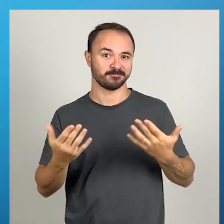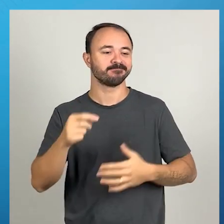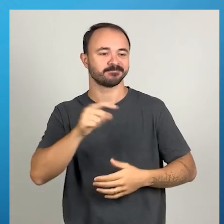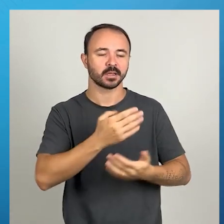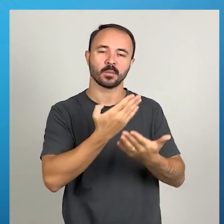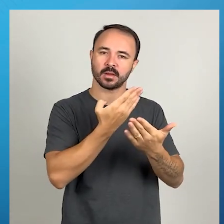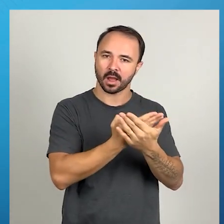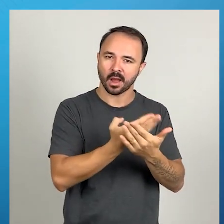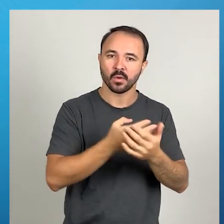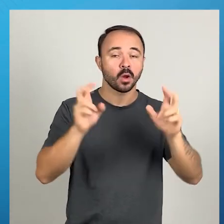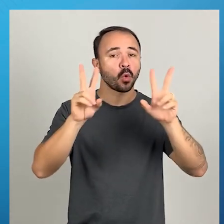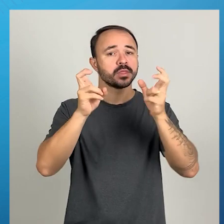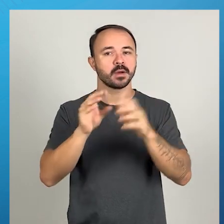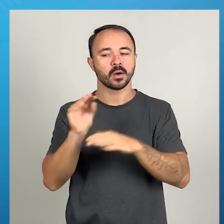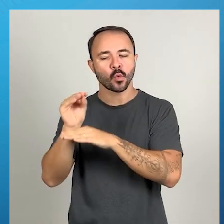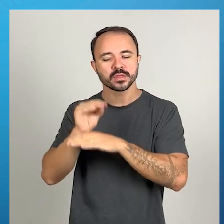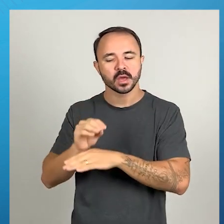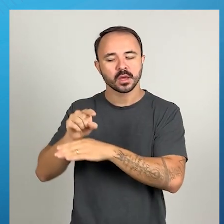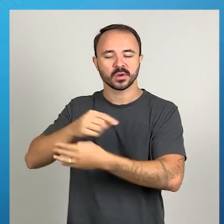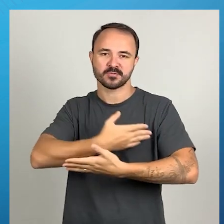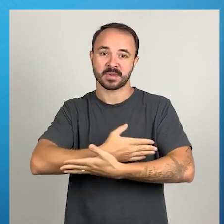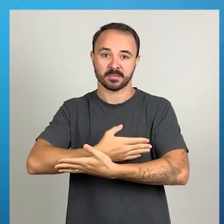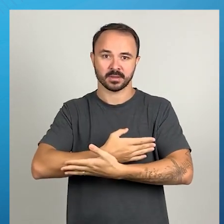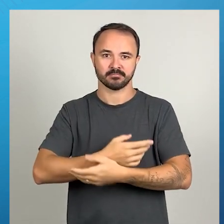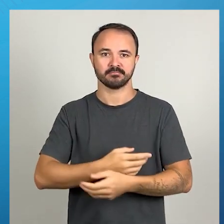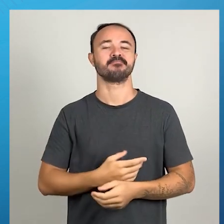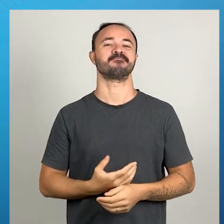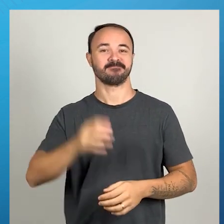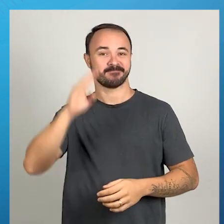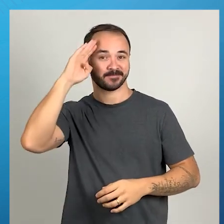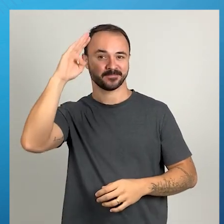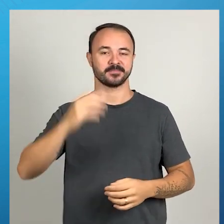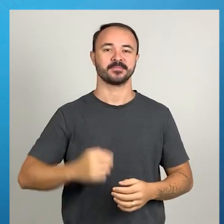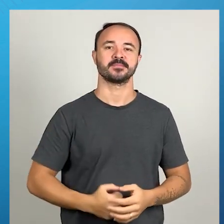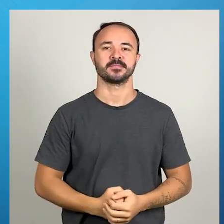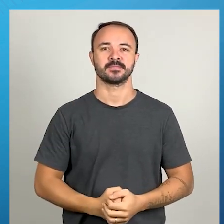de hoje que fala sobre os cuidados com o bebê. Eu espero vocês numa próxima aula. Tchau, tchau!